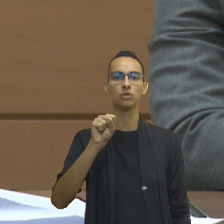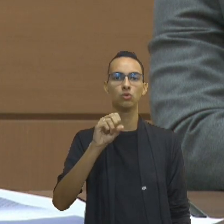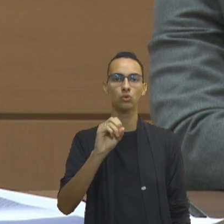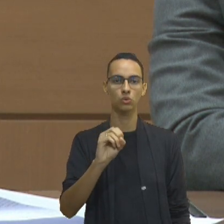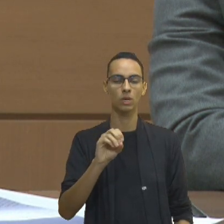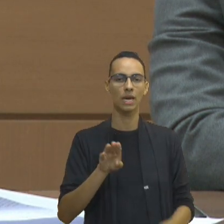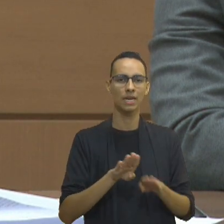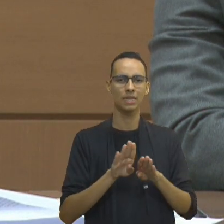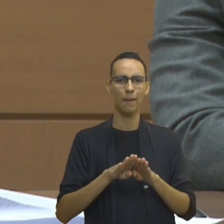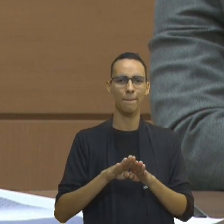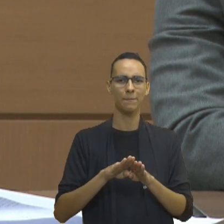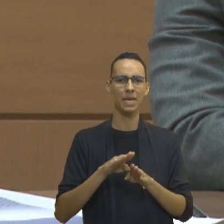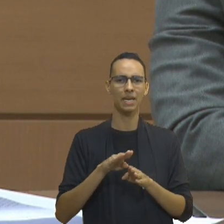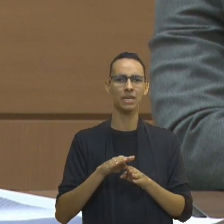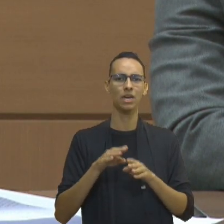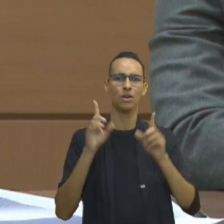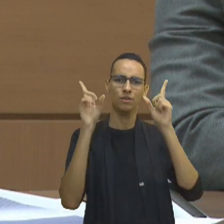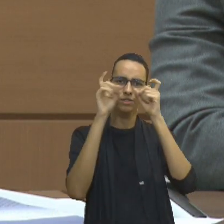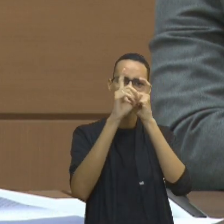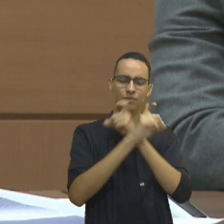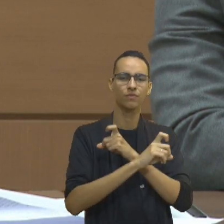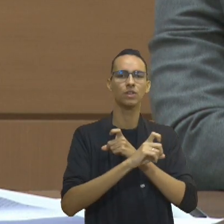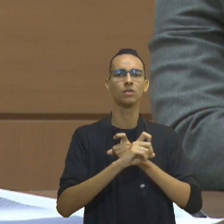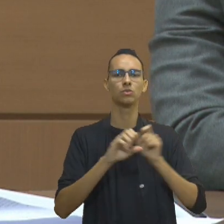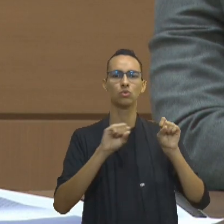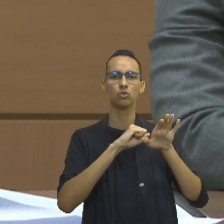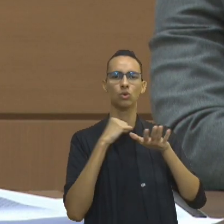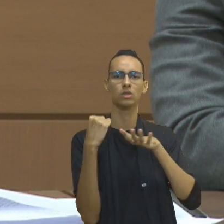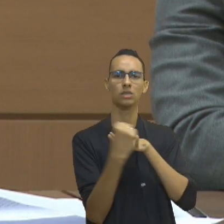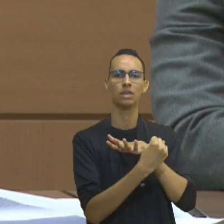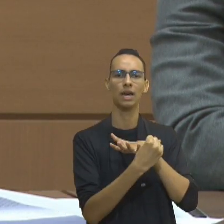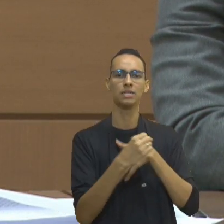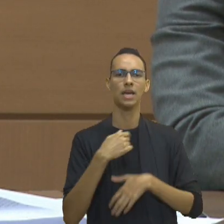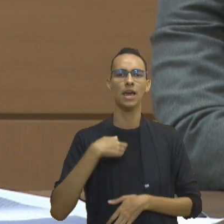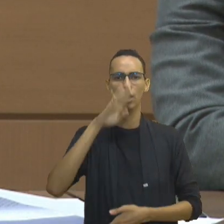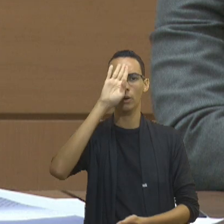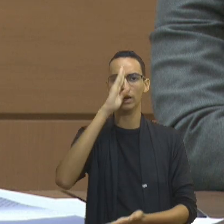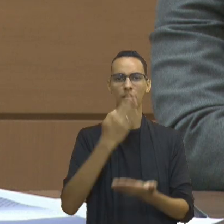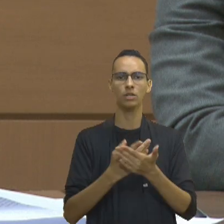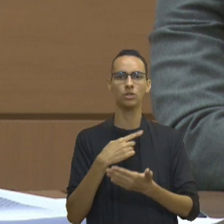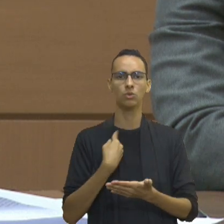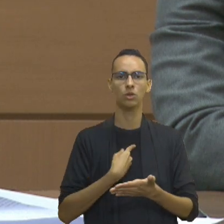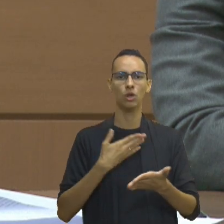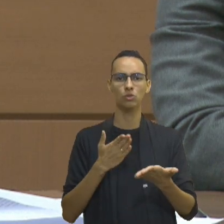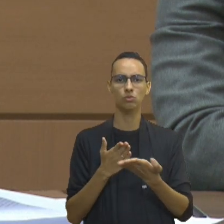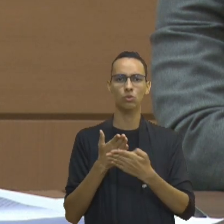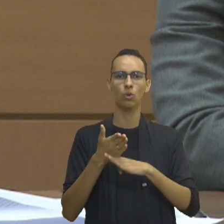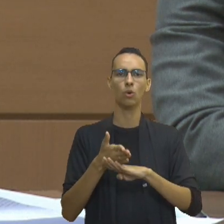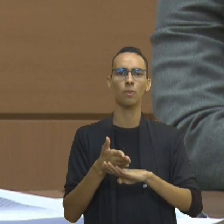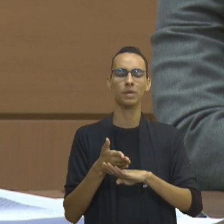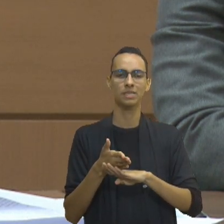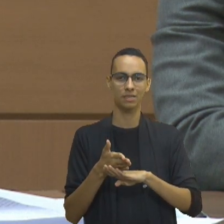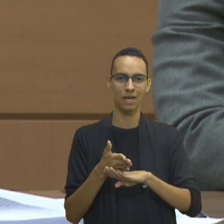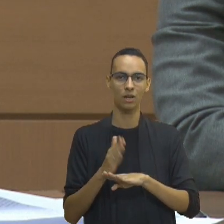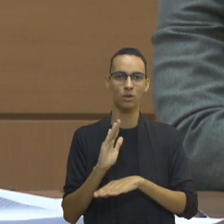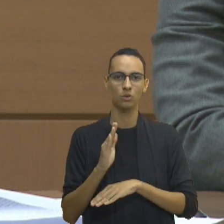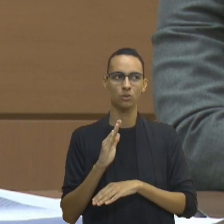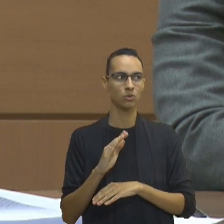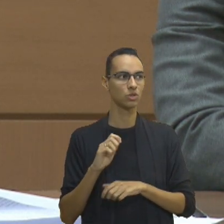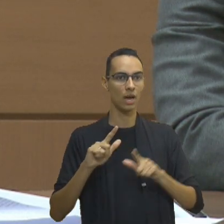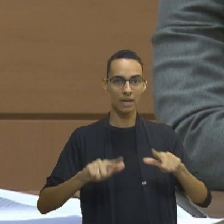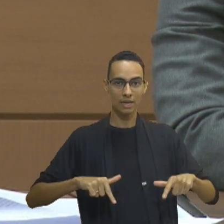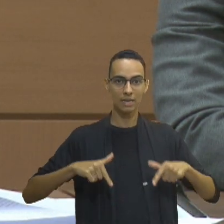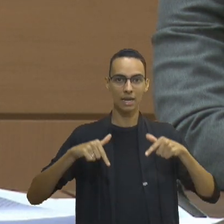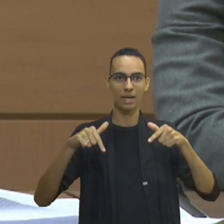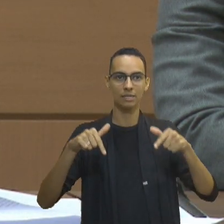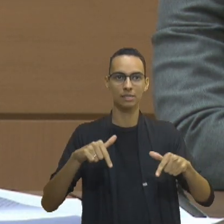desafios sociais, acredito que temos avançado com planejamento, responsabilidade e ações concretas em prol da